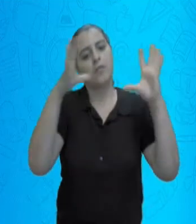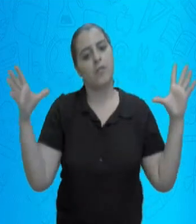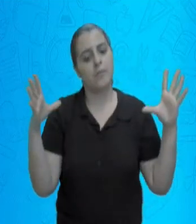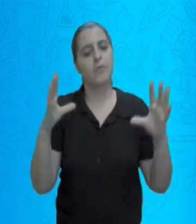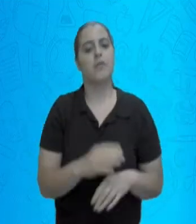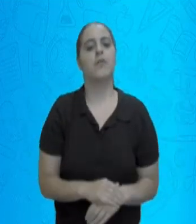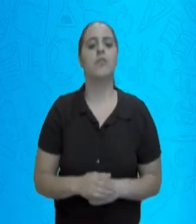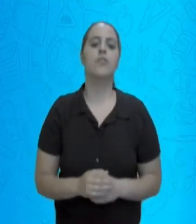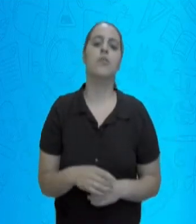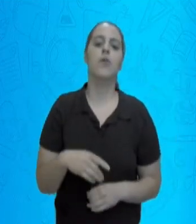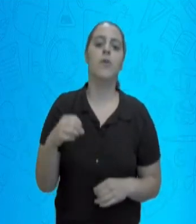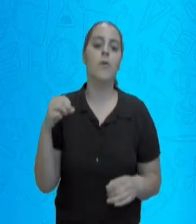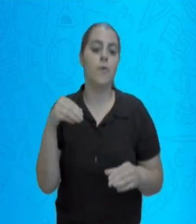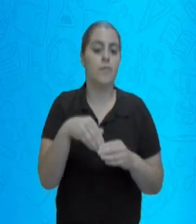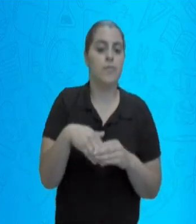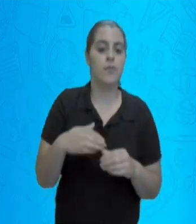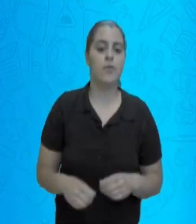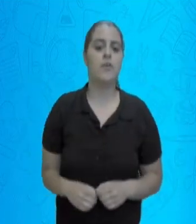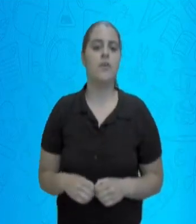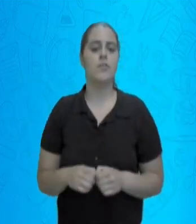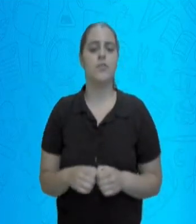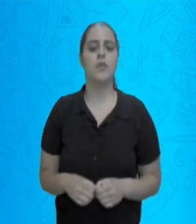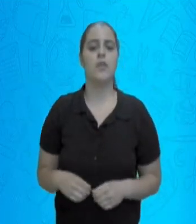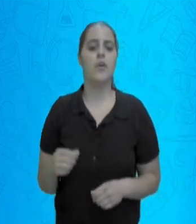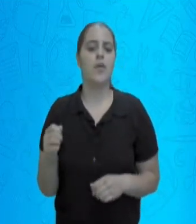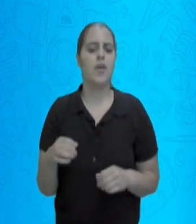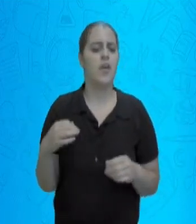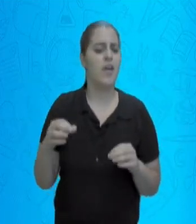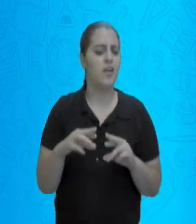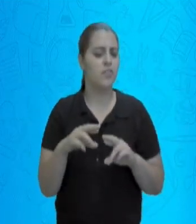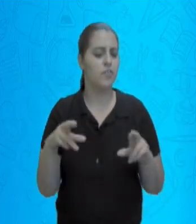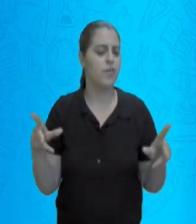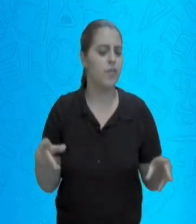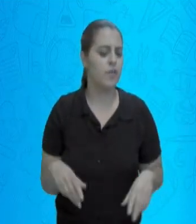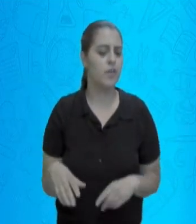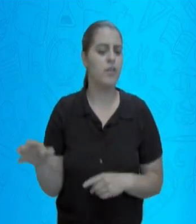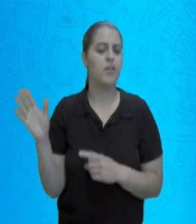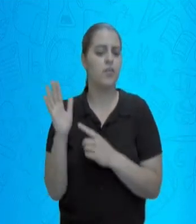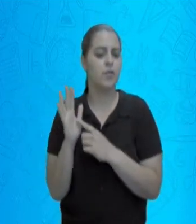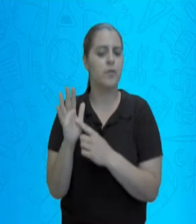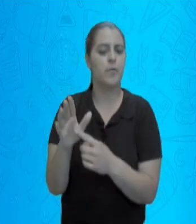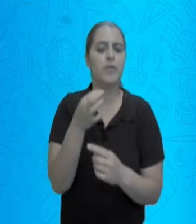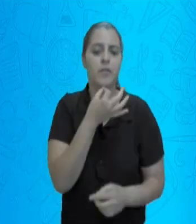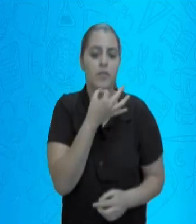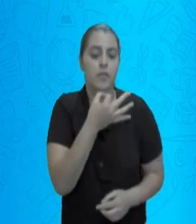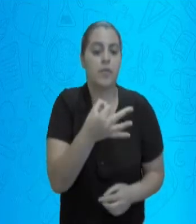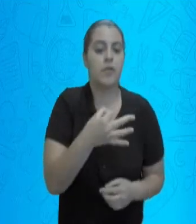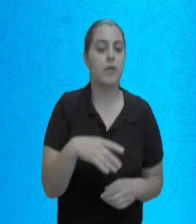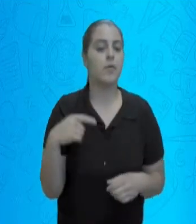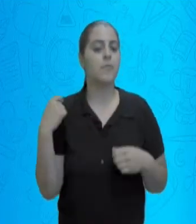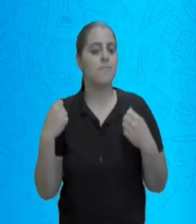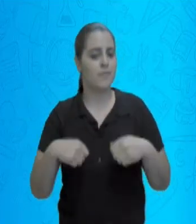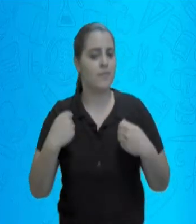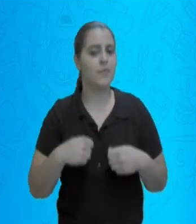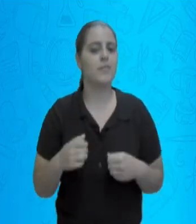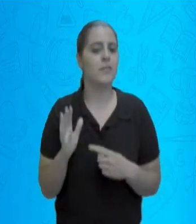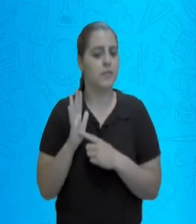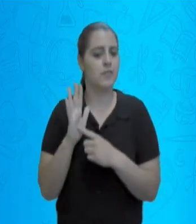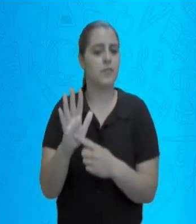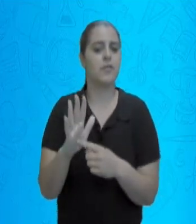democrático, portanto, o voto é uma parte diferencial dessa democracia. Então, nós todos precisamos